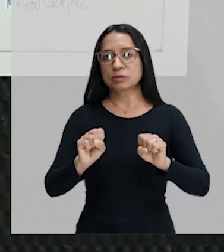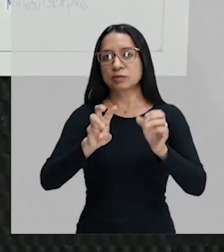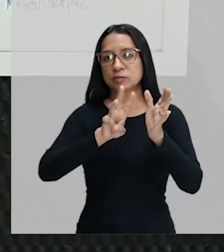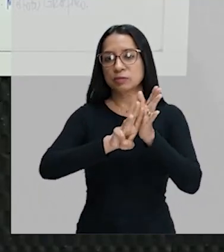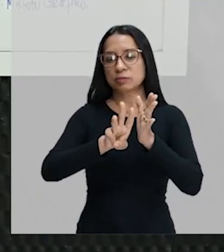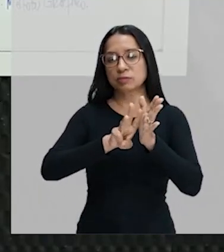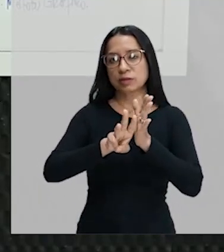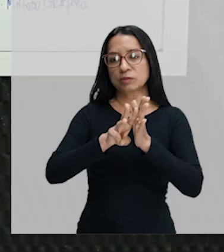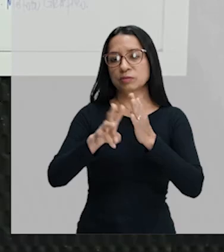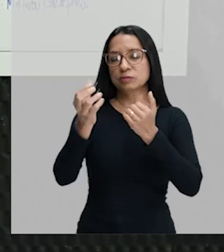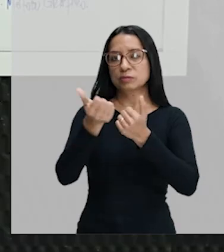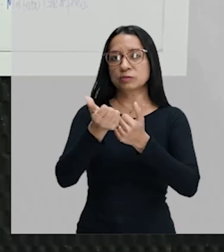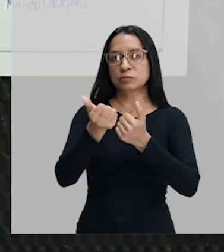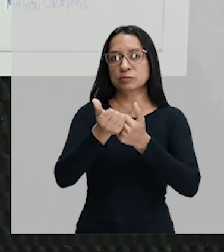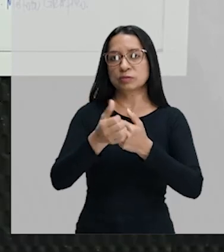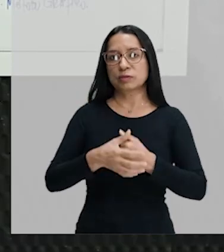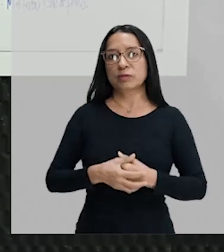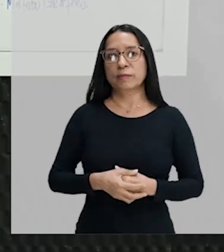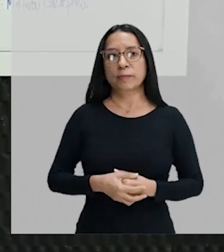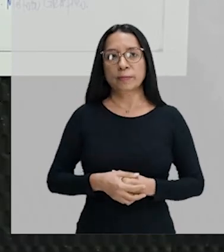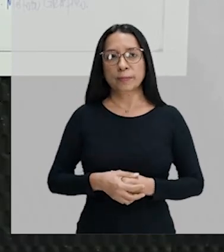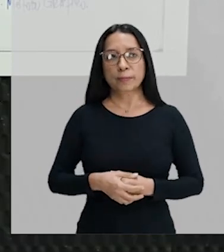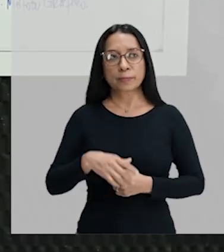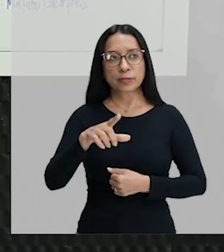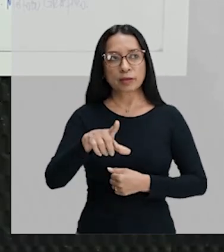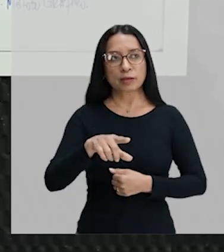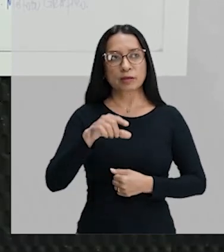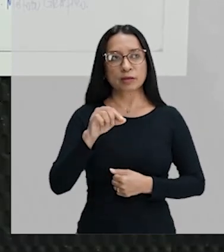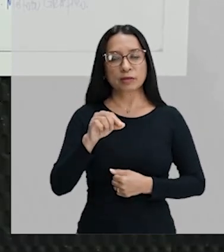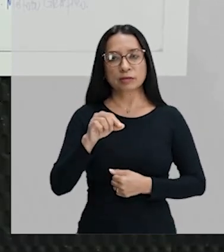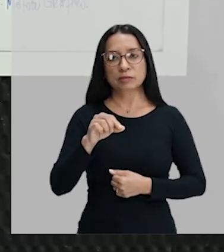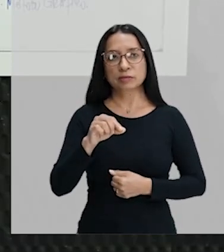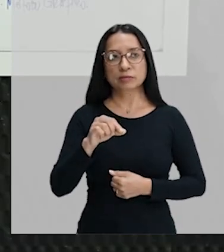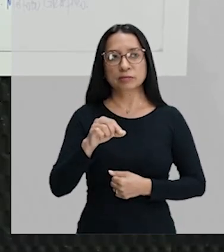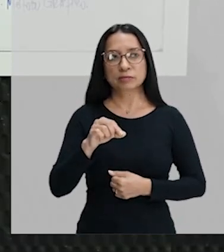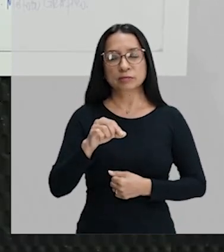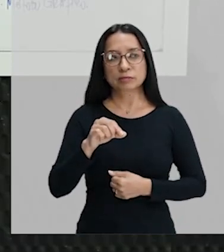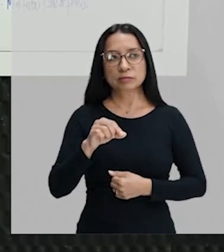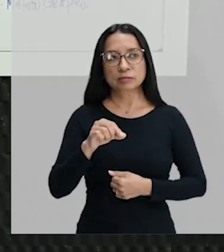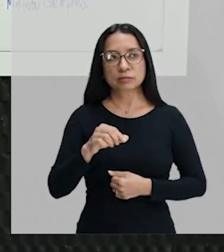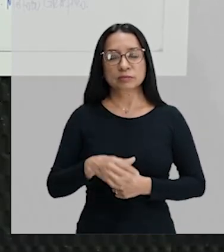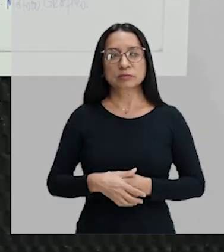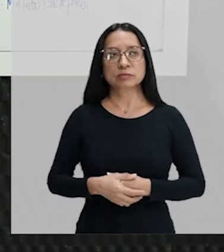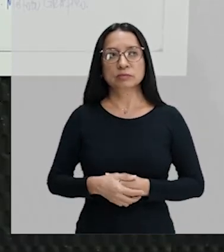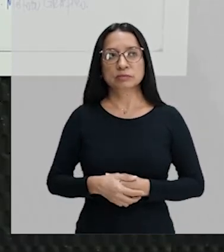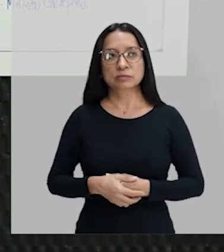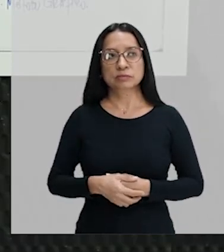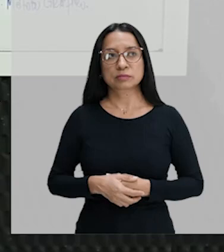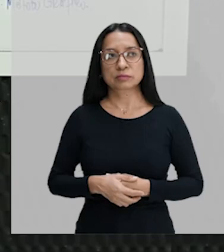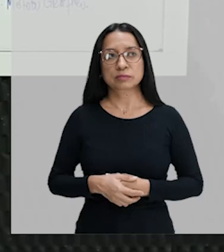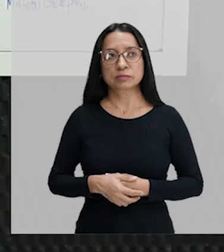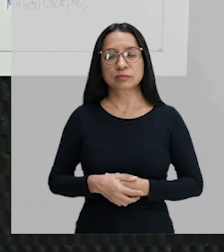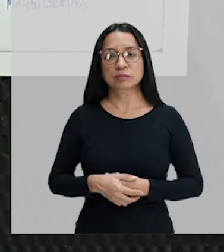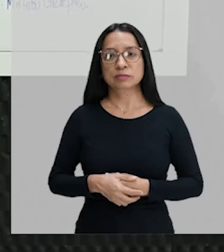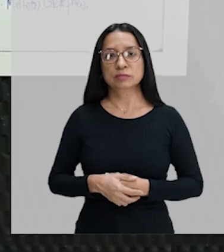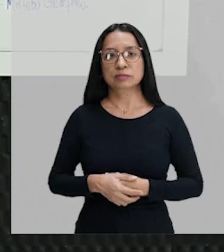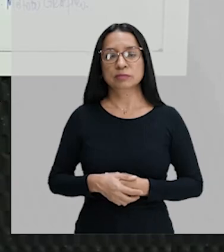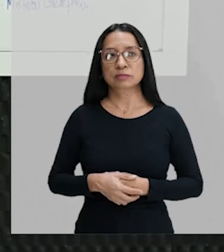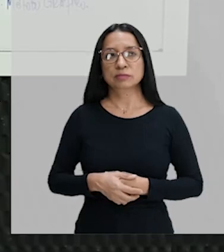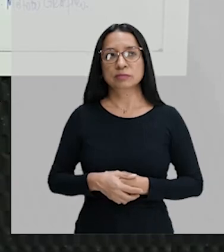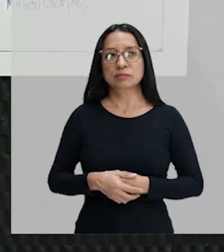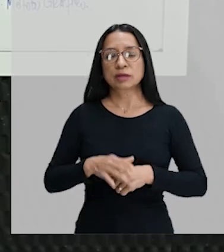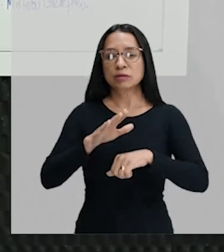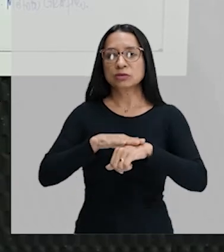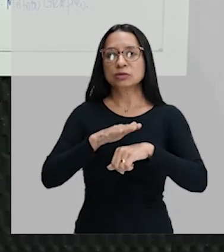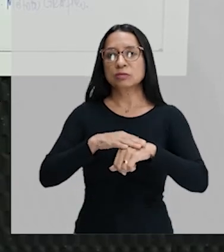da substituição. Olha, eu vou escolher vou chamar aqui essa aqui de equação 1 e essa aqui de equação 2.